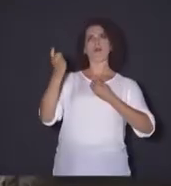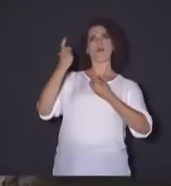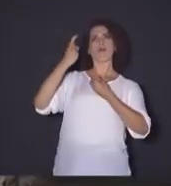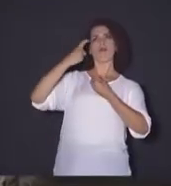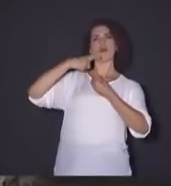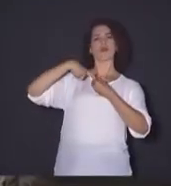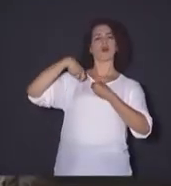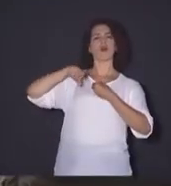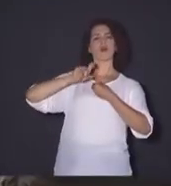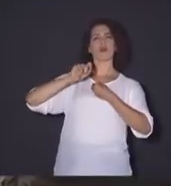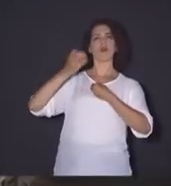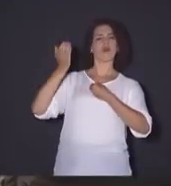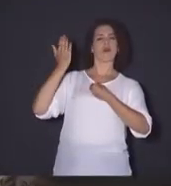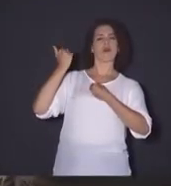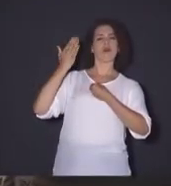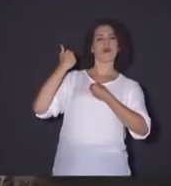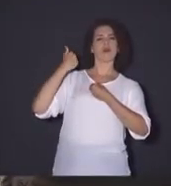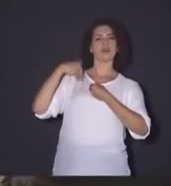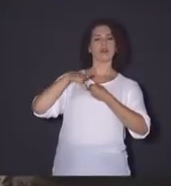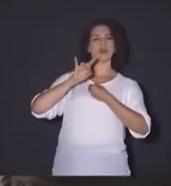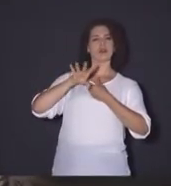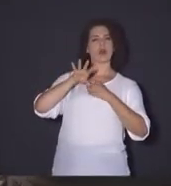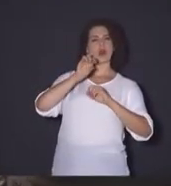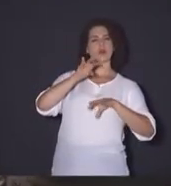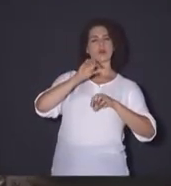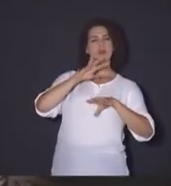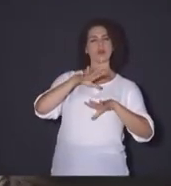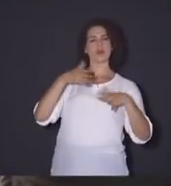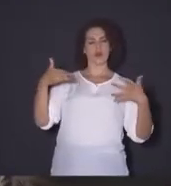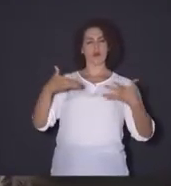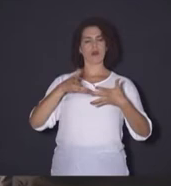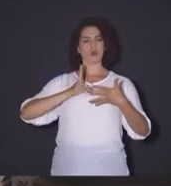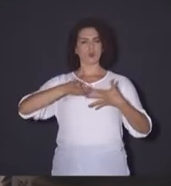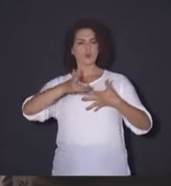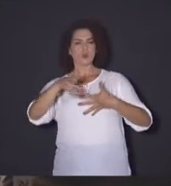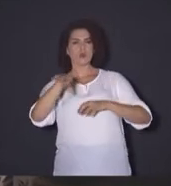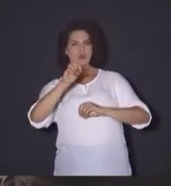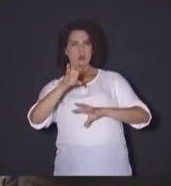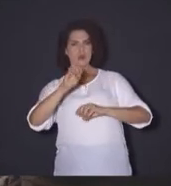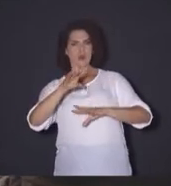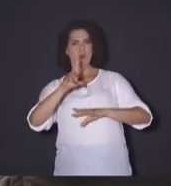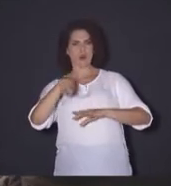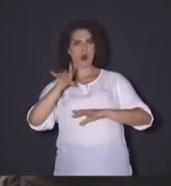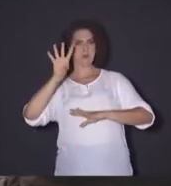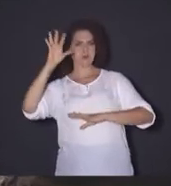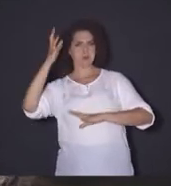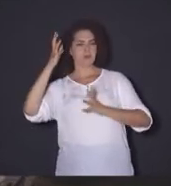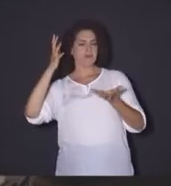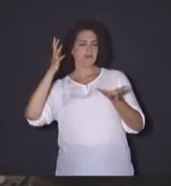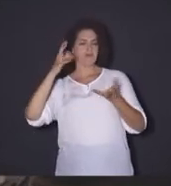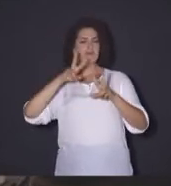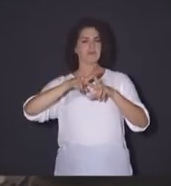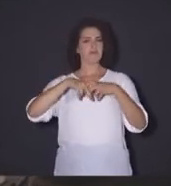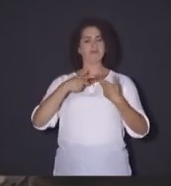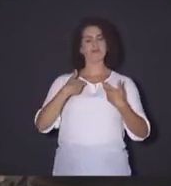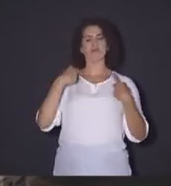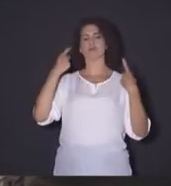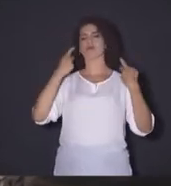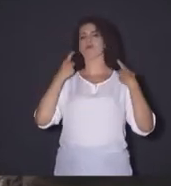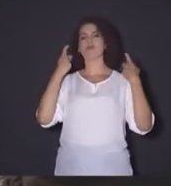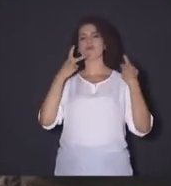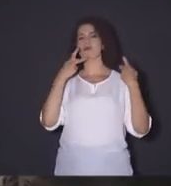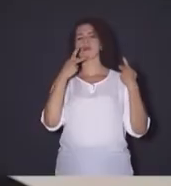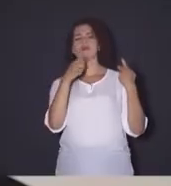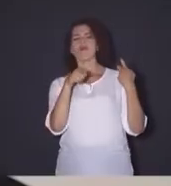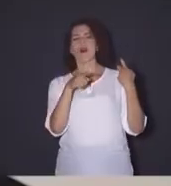a questão que garante antes educacional continuar sendo educacional como é uma saída porque eu me preocupo bastante quando você fala